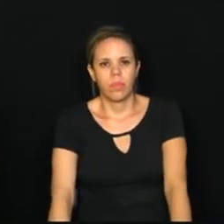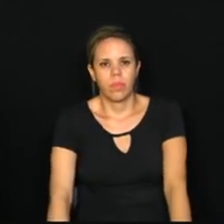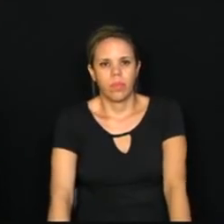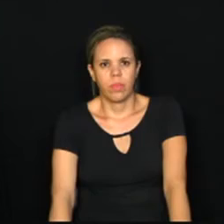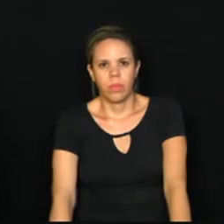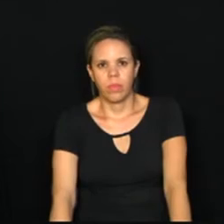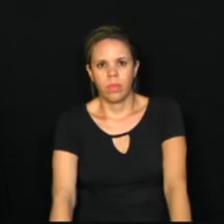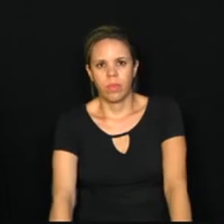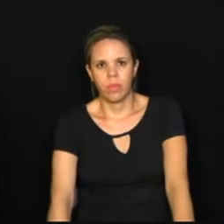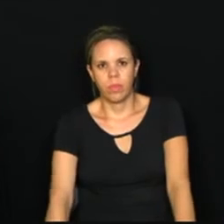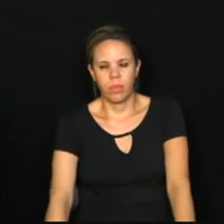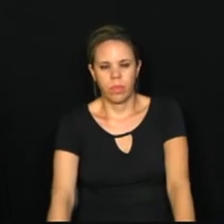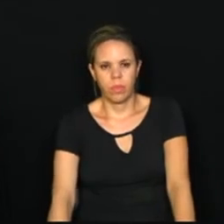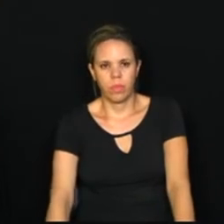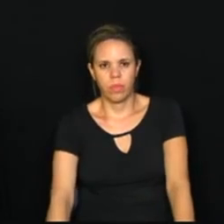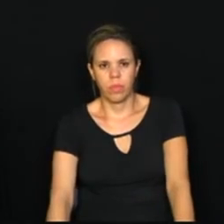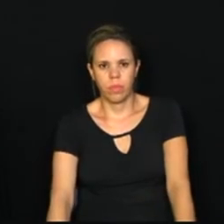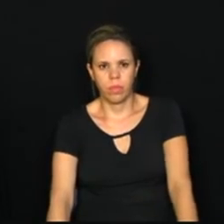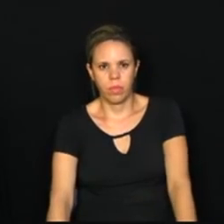Hã?